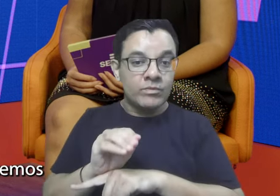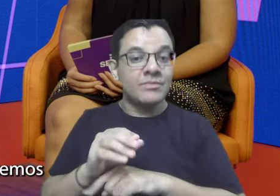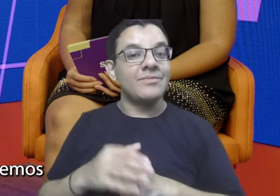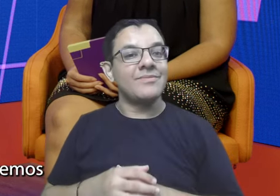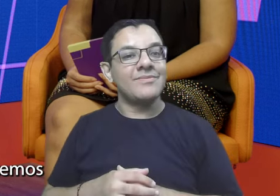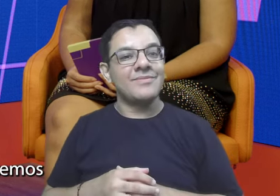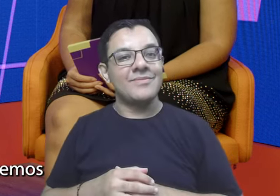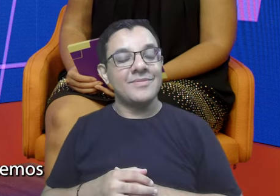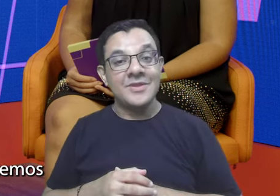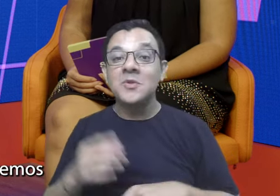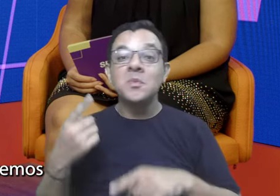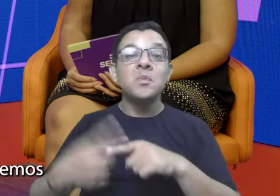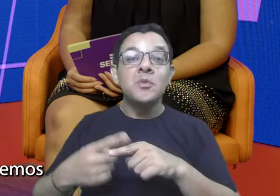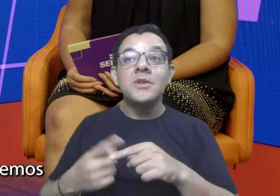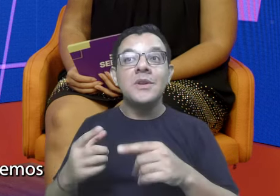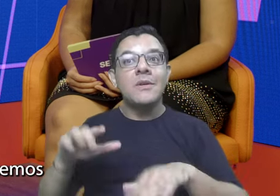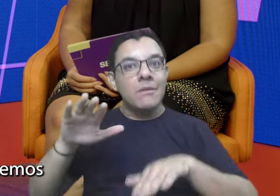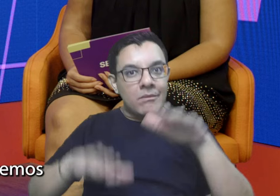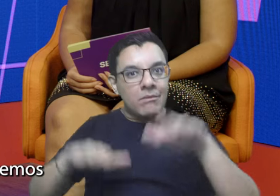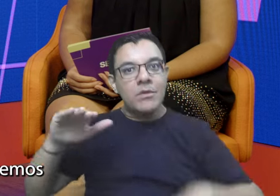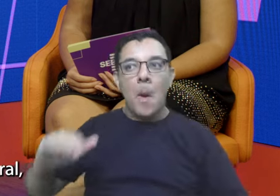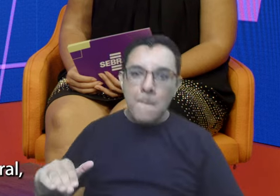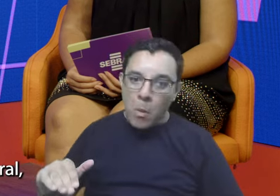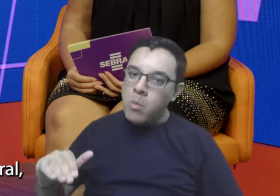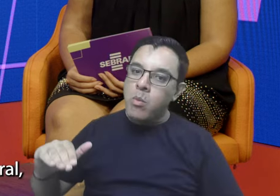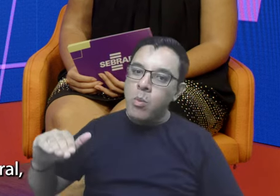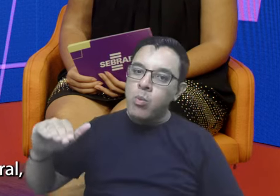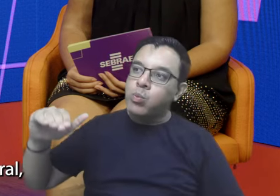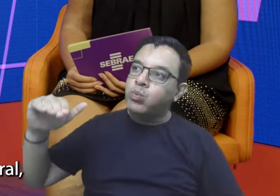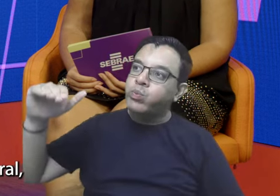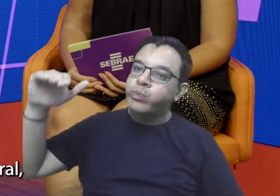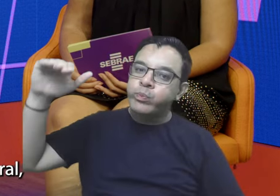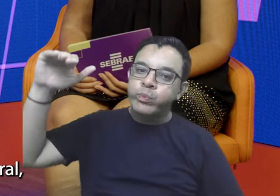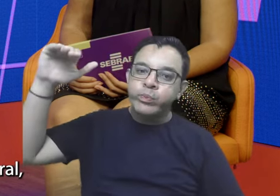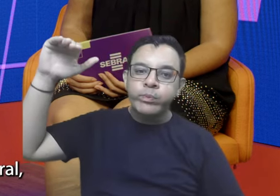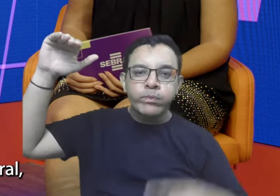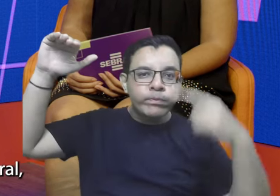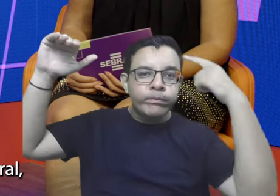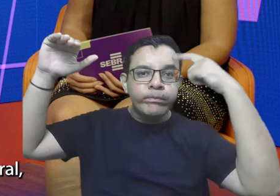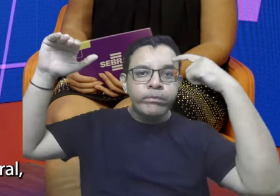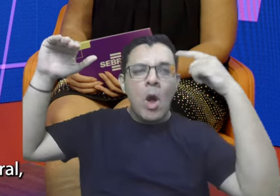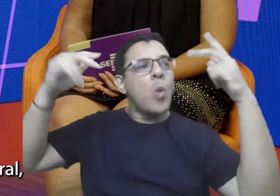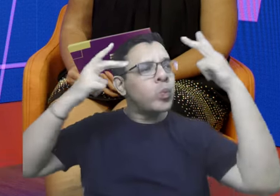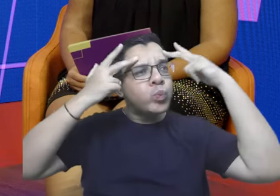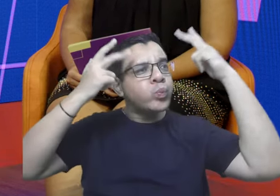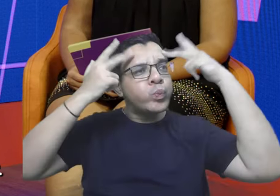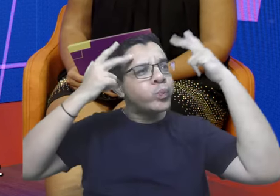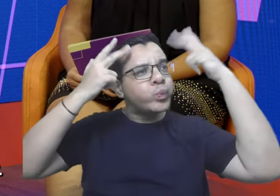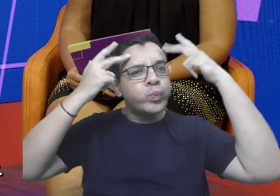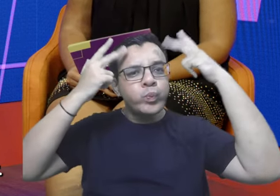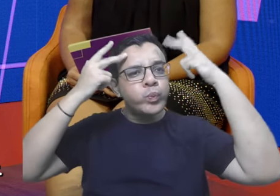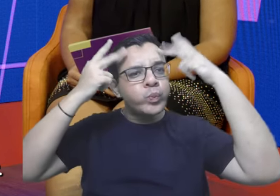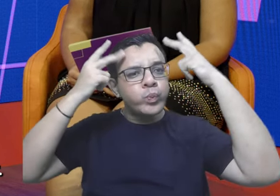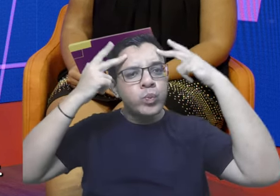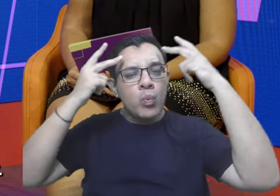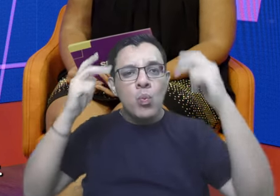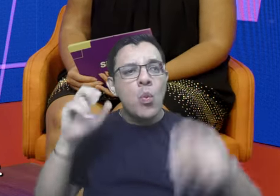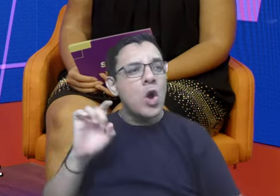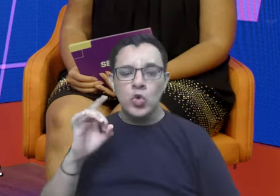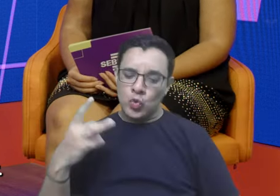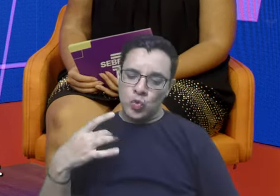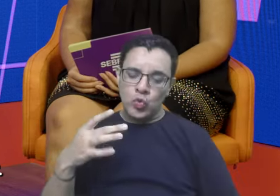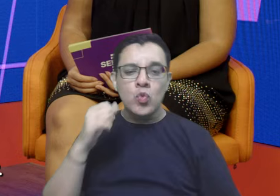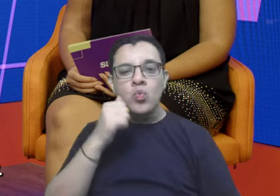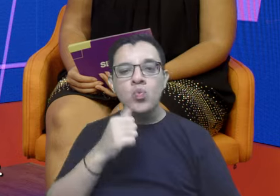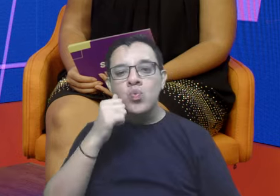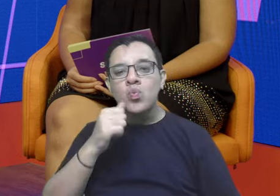Porque muitas vezes nós crescemos acreditando que isso é natural a cuidado ser só da